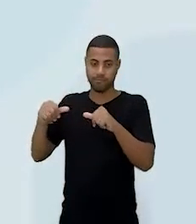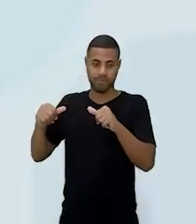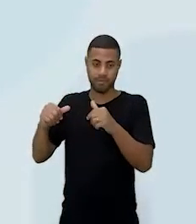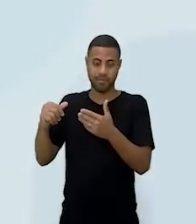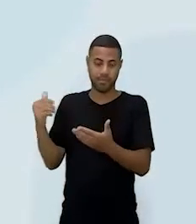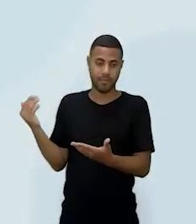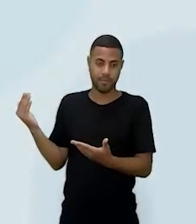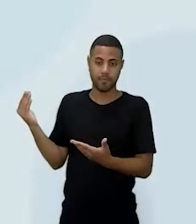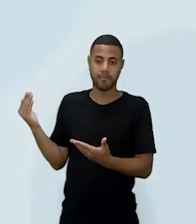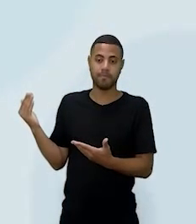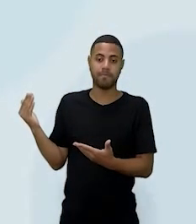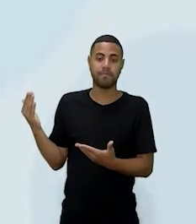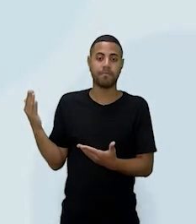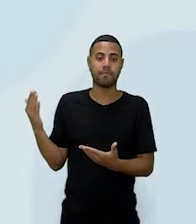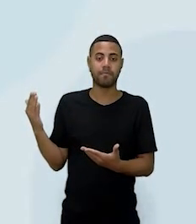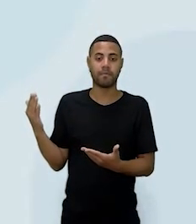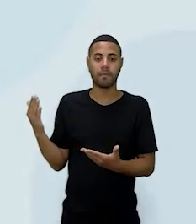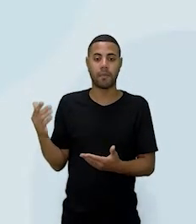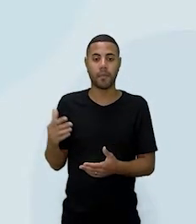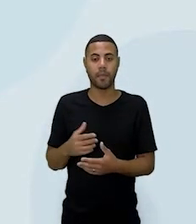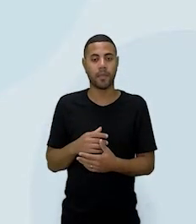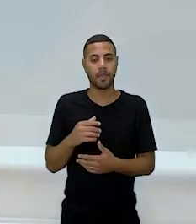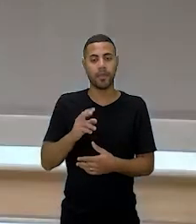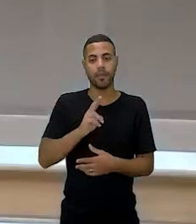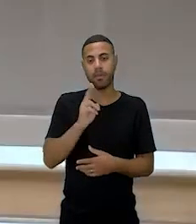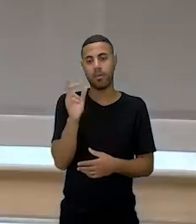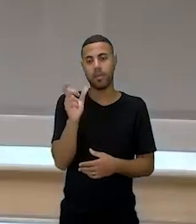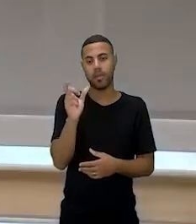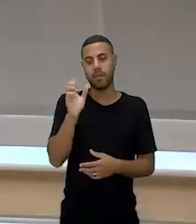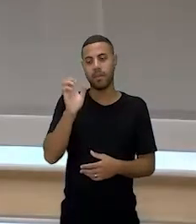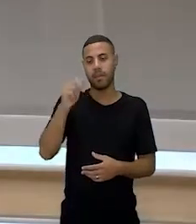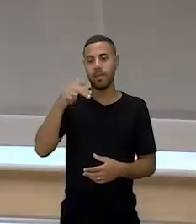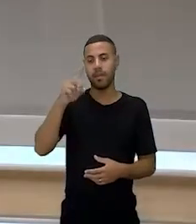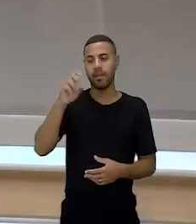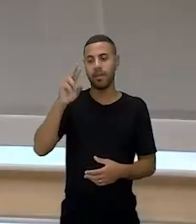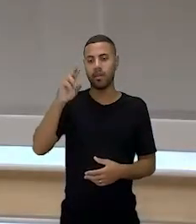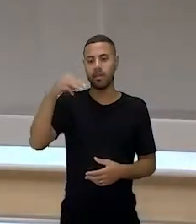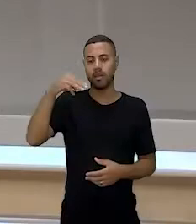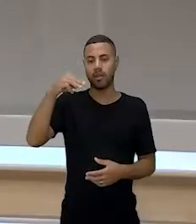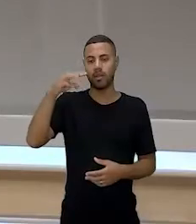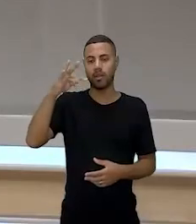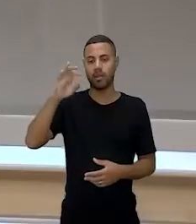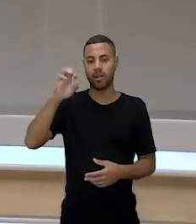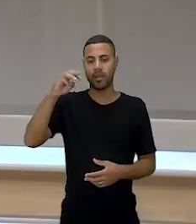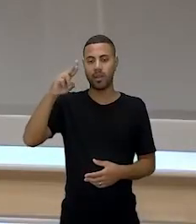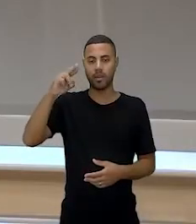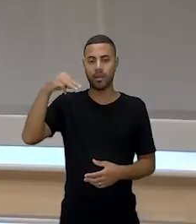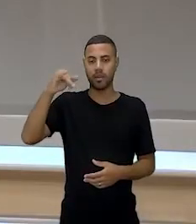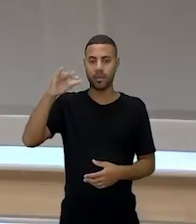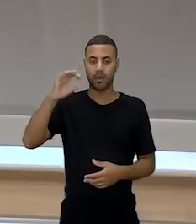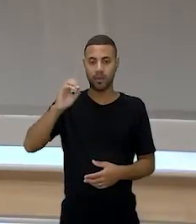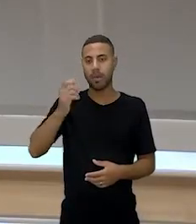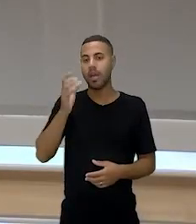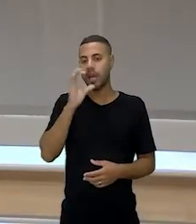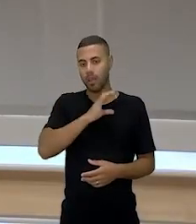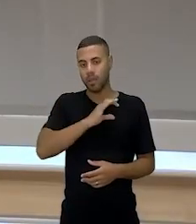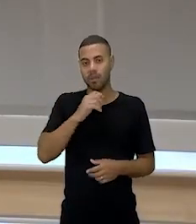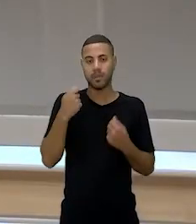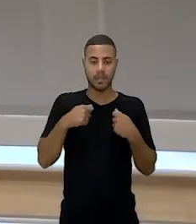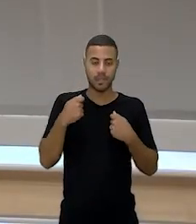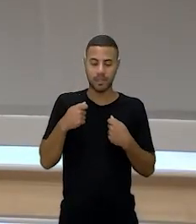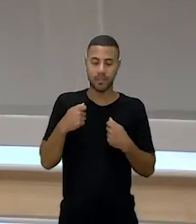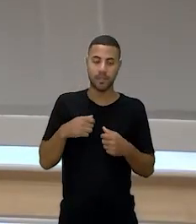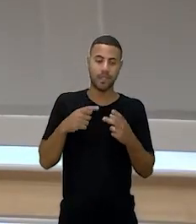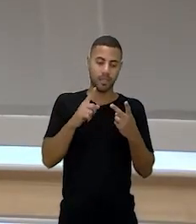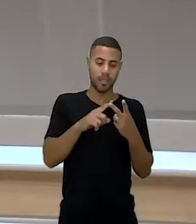considerado um processo endotérmico. Endotérmico porque necessita de calor para acontecer. Certo. Já nesse